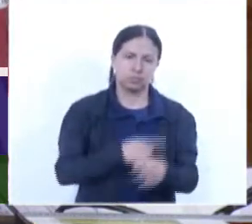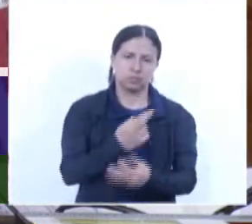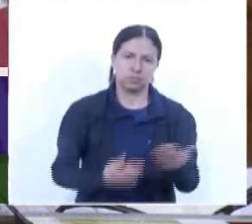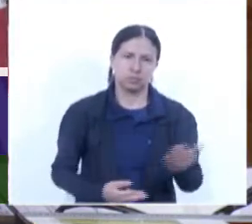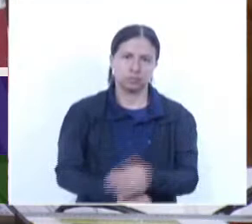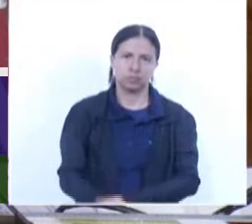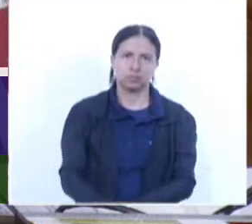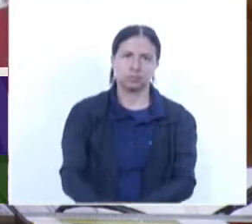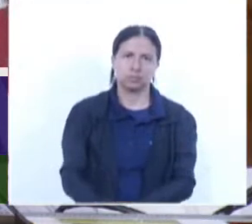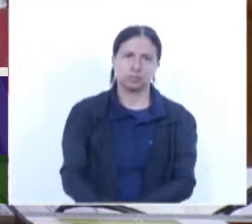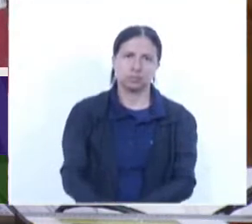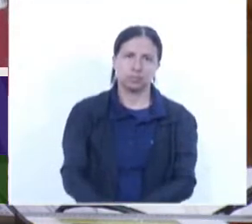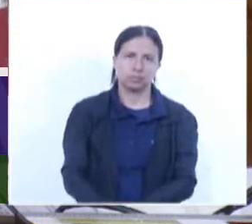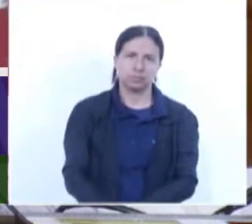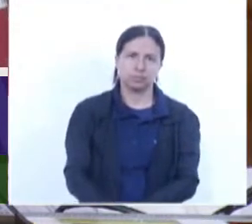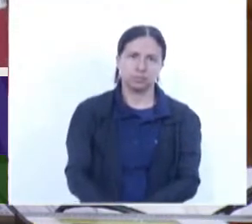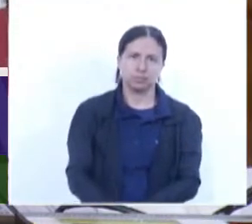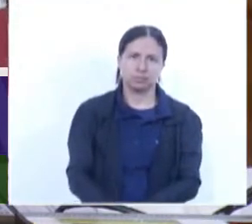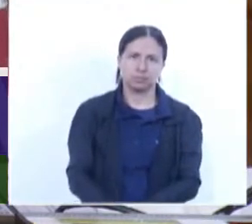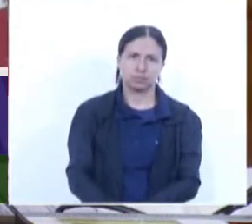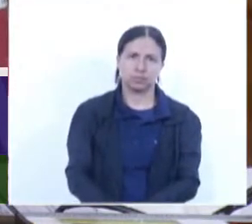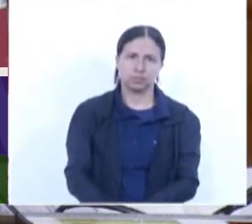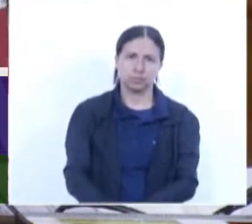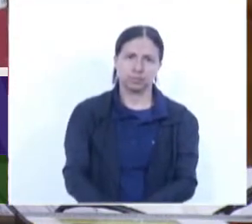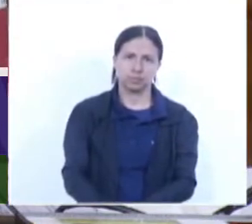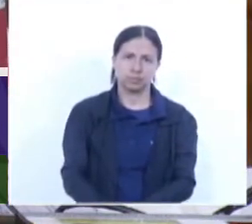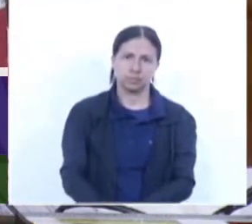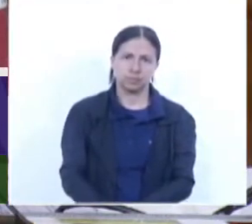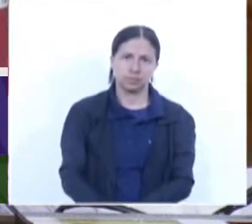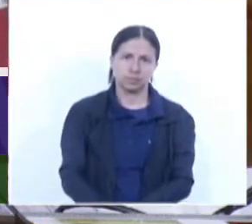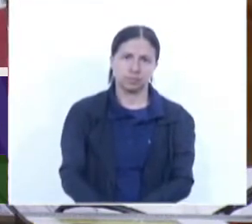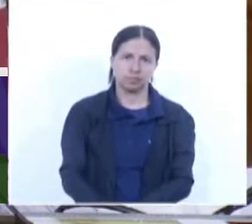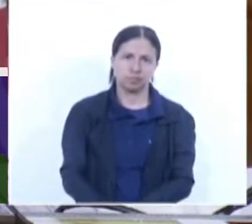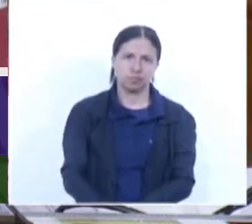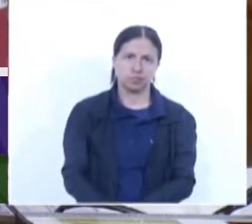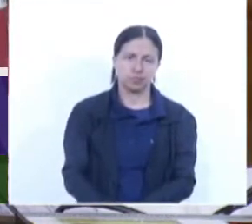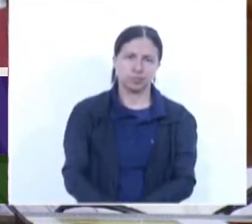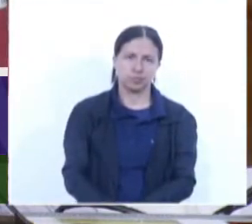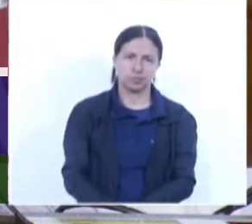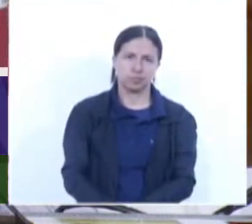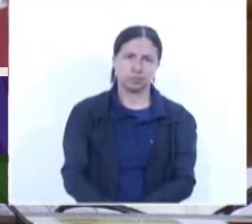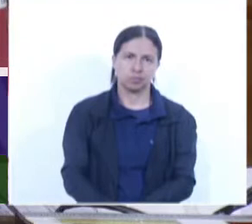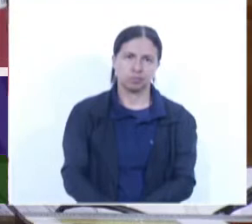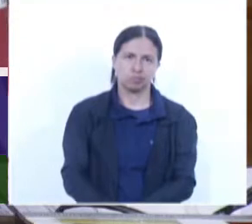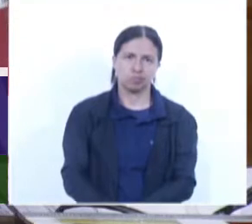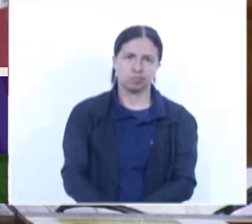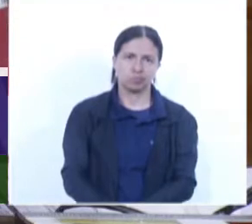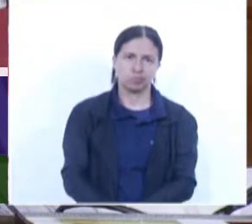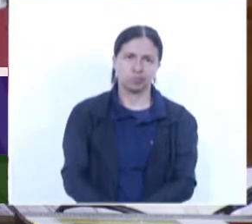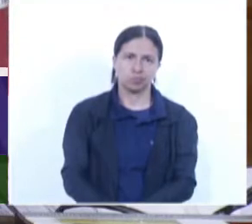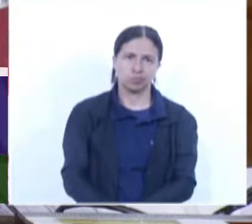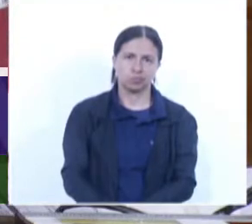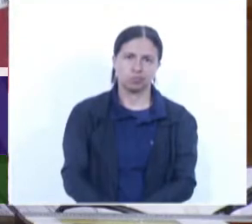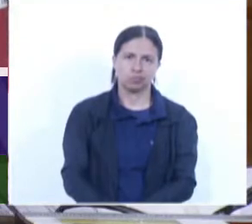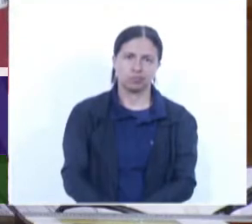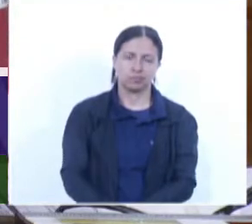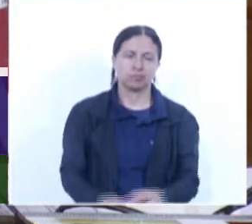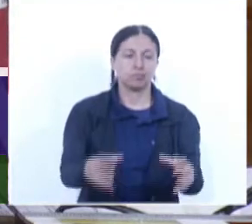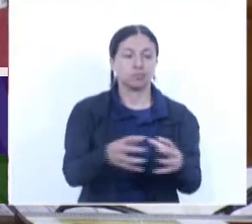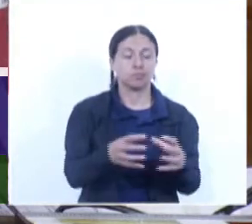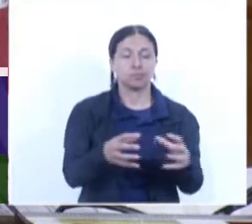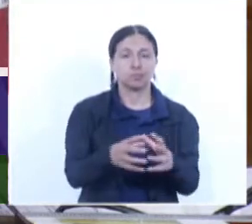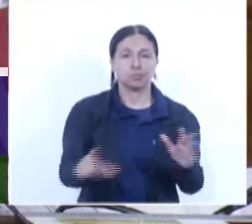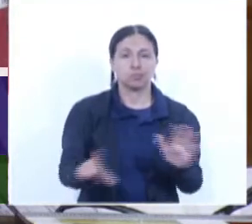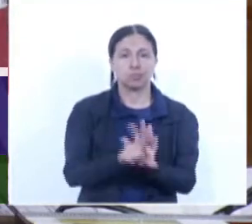tivemos a exposição de anexado aqui a rubrica e a comissão legislação e justiça alopina